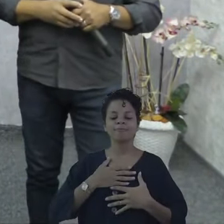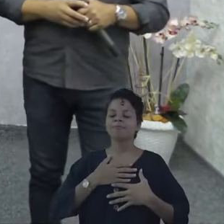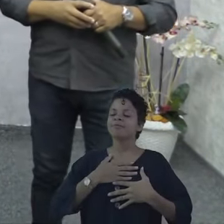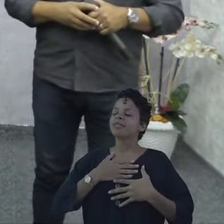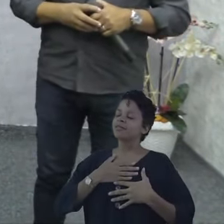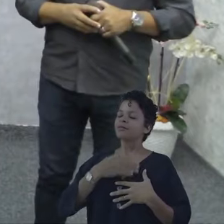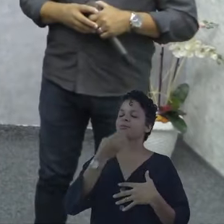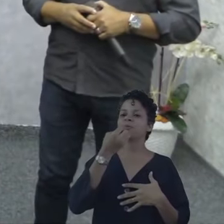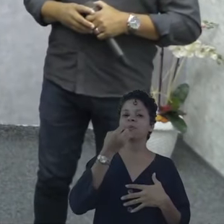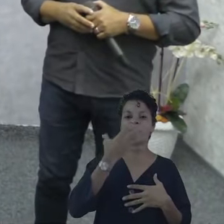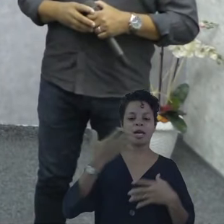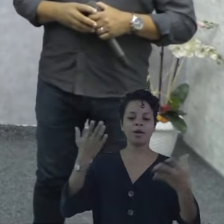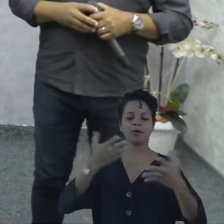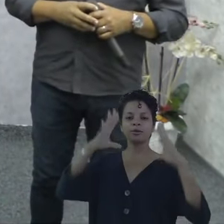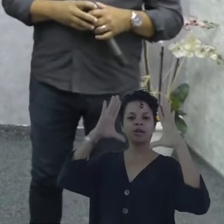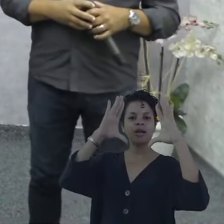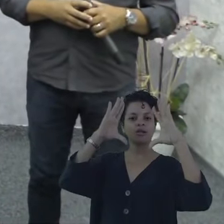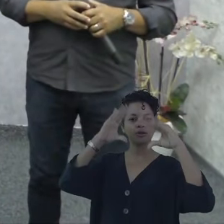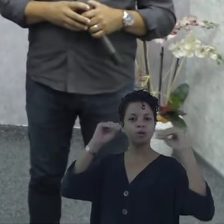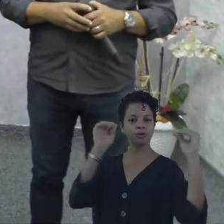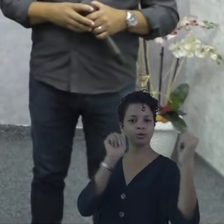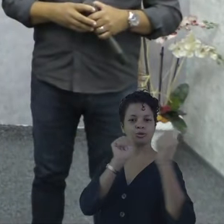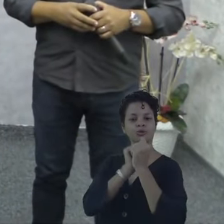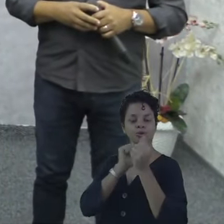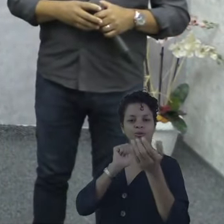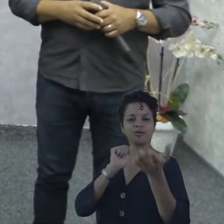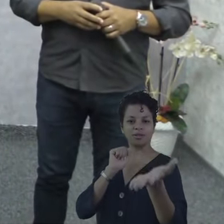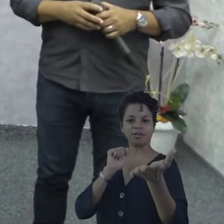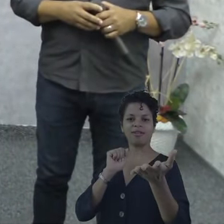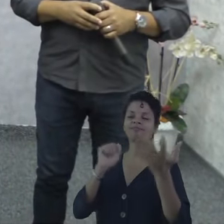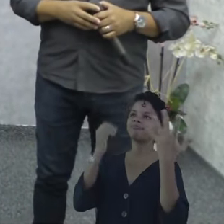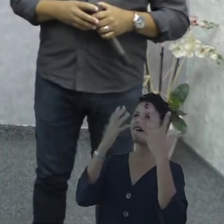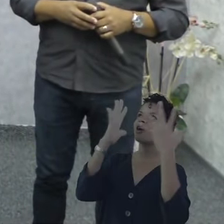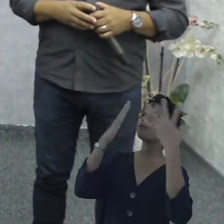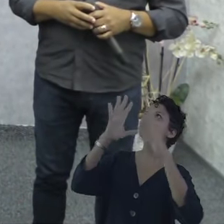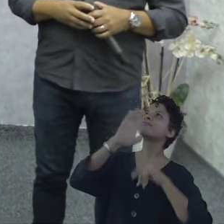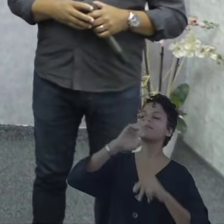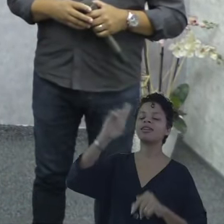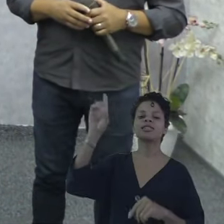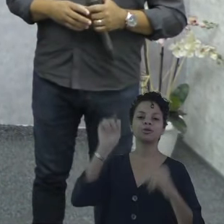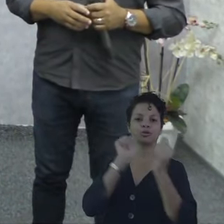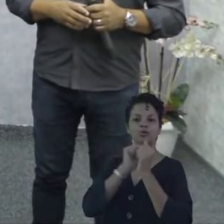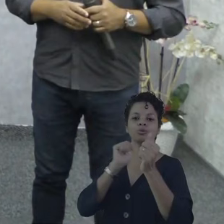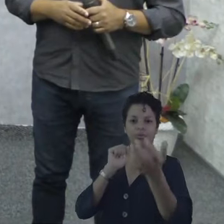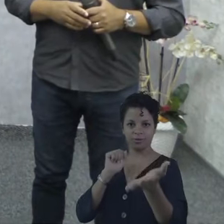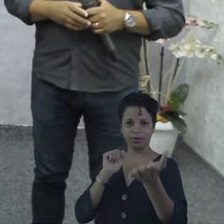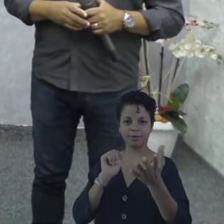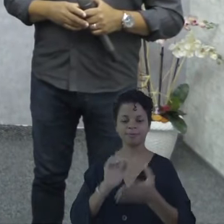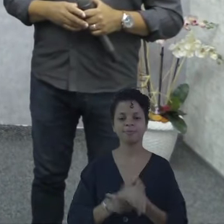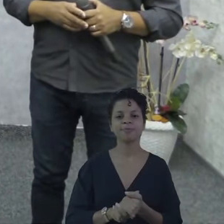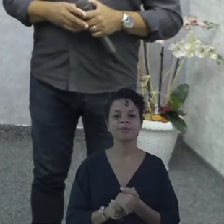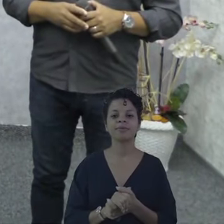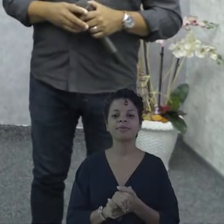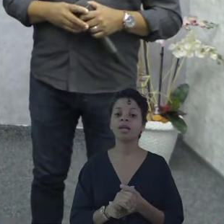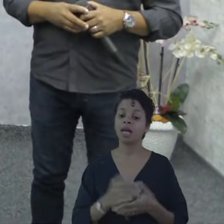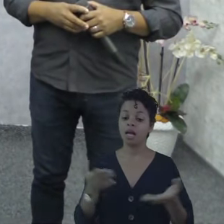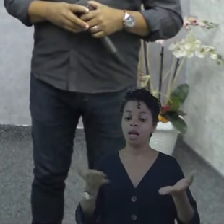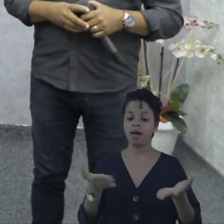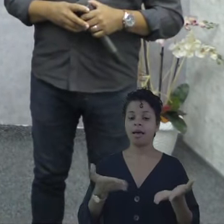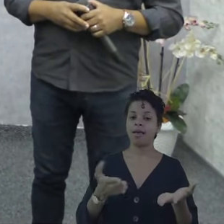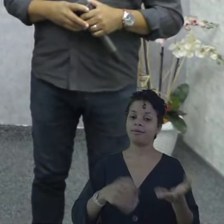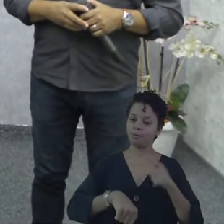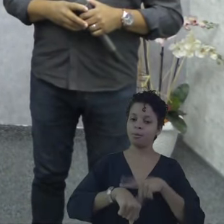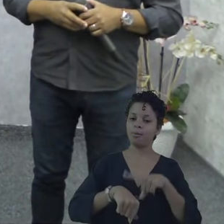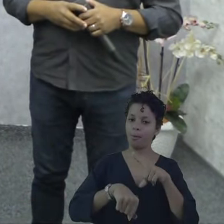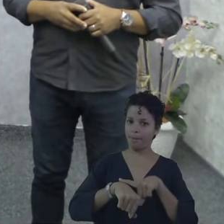Estar aqui com você nessa noite, é um prazer poder louvar o nome de Deus juntamente com você. Eu gostaria que nesse